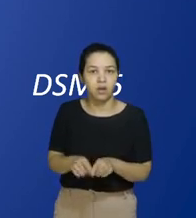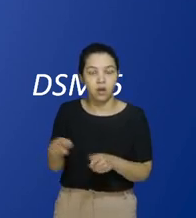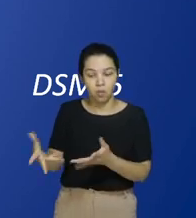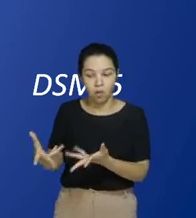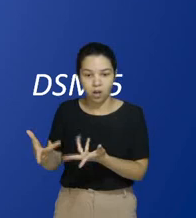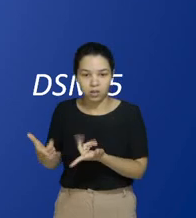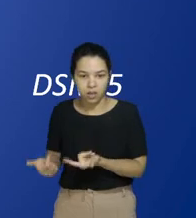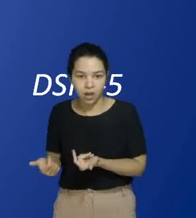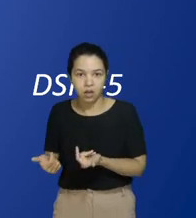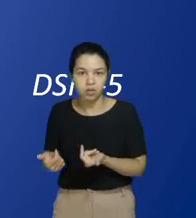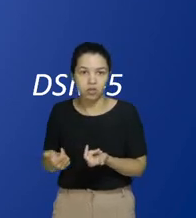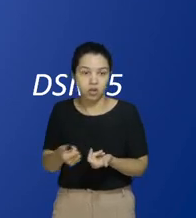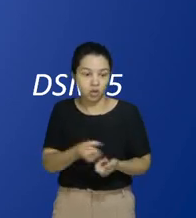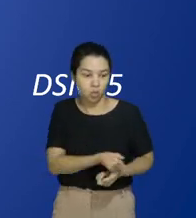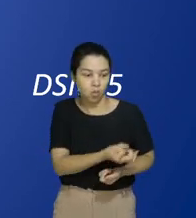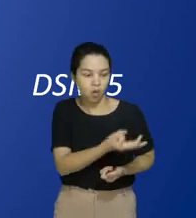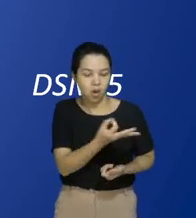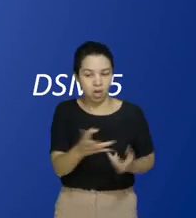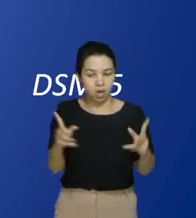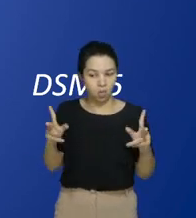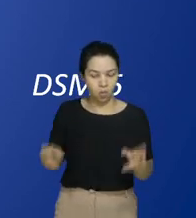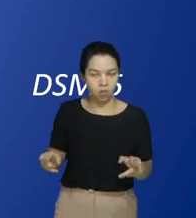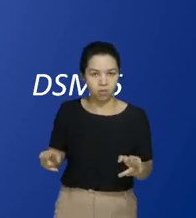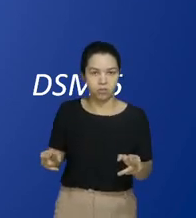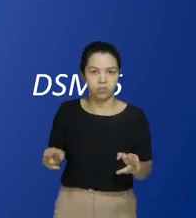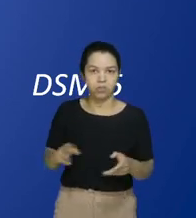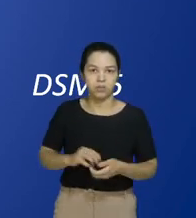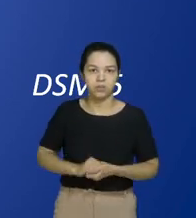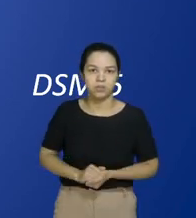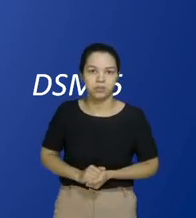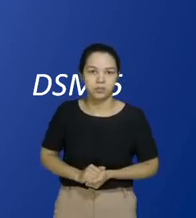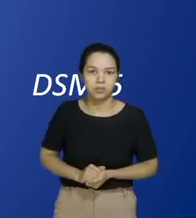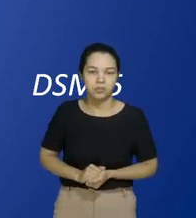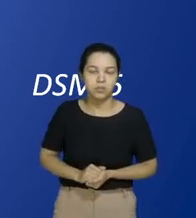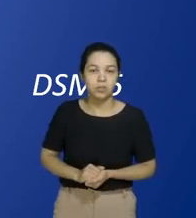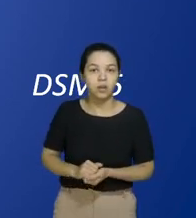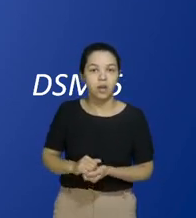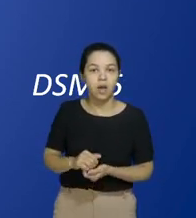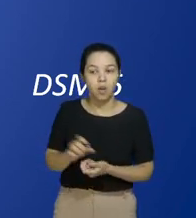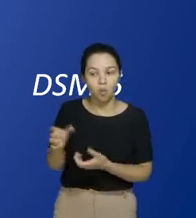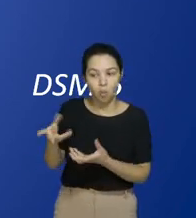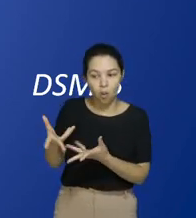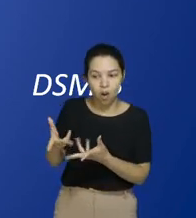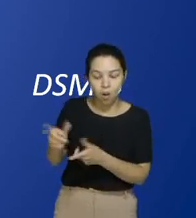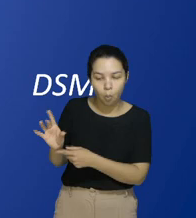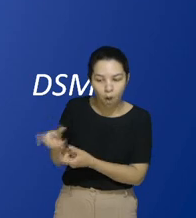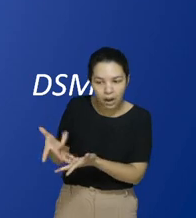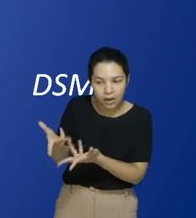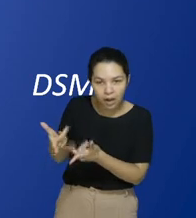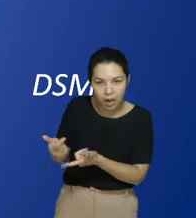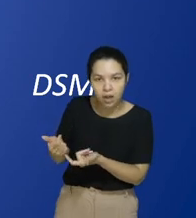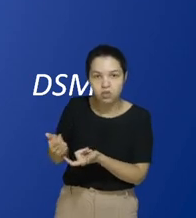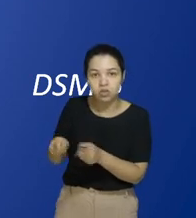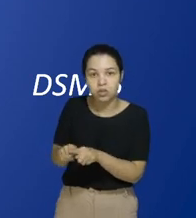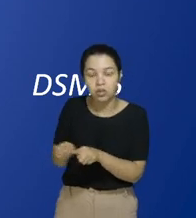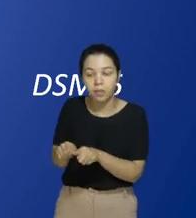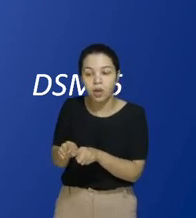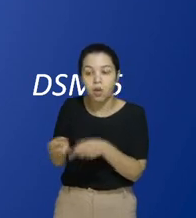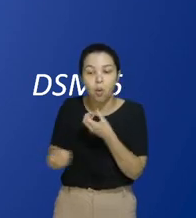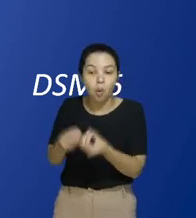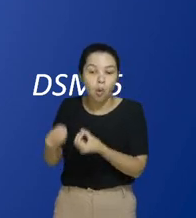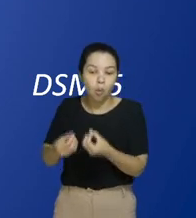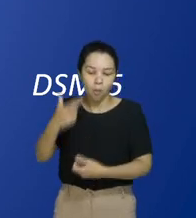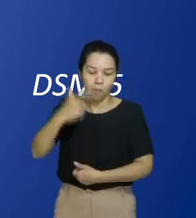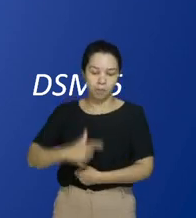não são iguais em todo mundo, a quantidade e a qualidade é diferente em cada criança, sabe? E também durante a